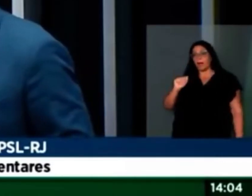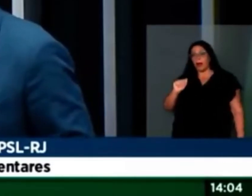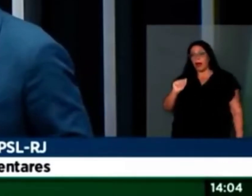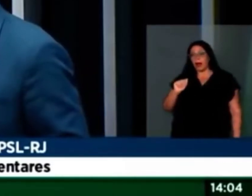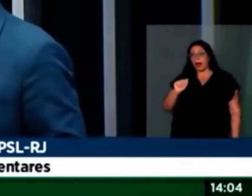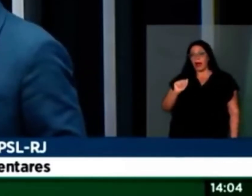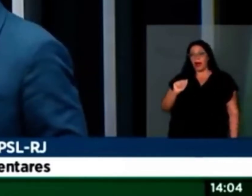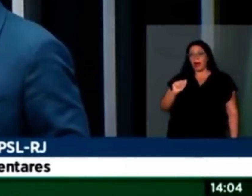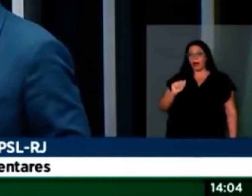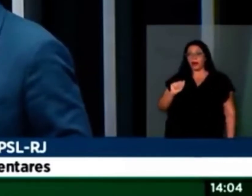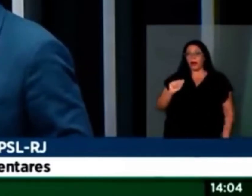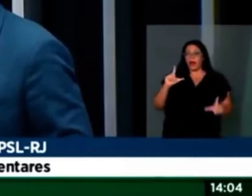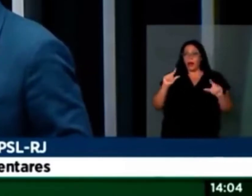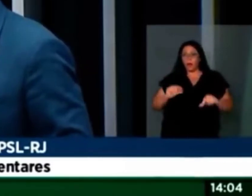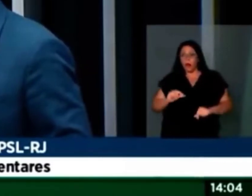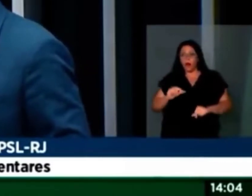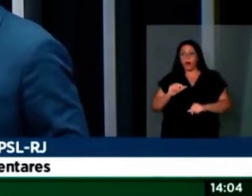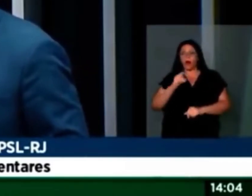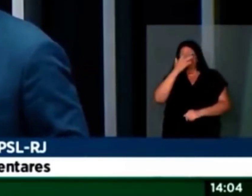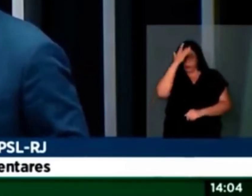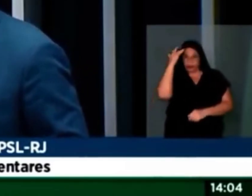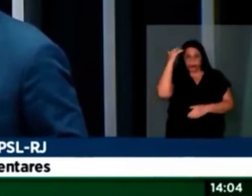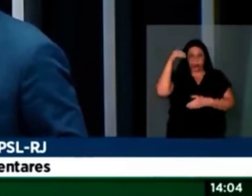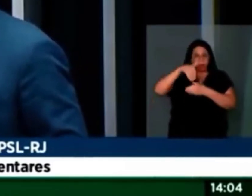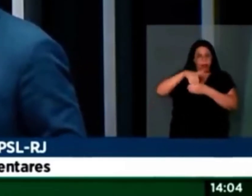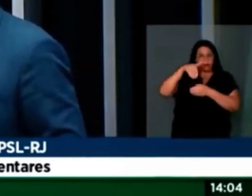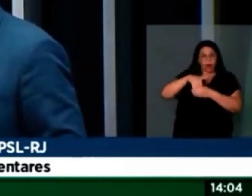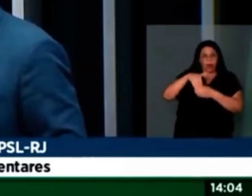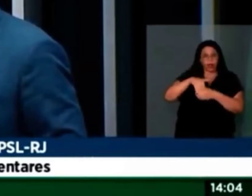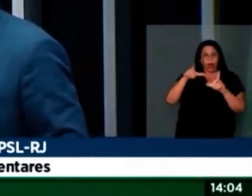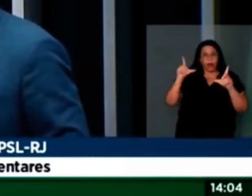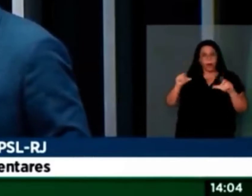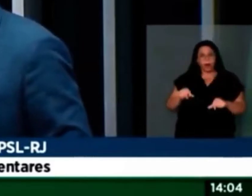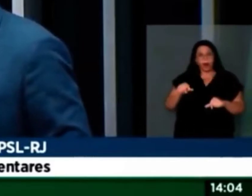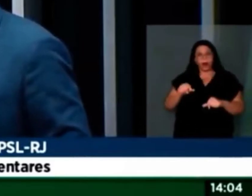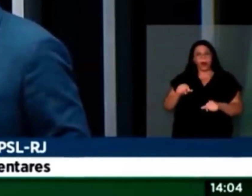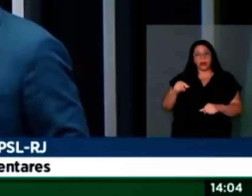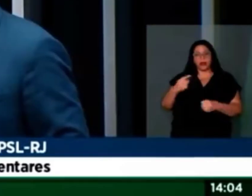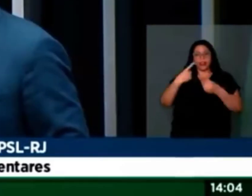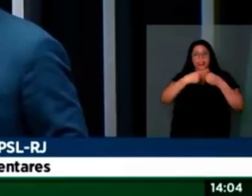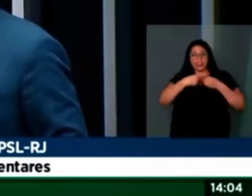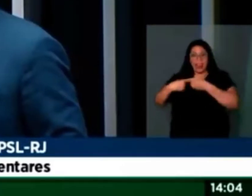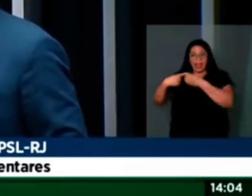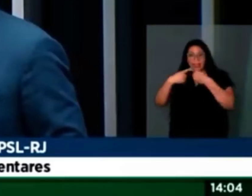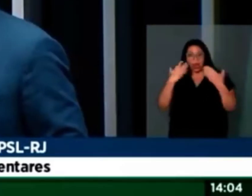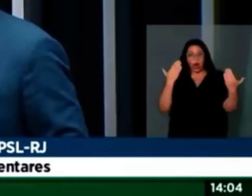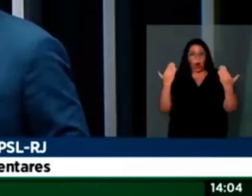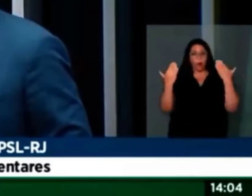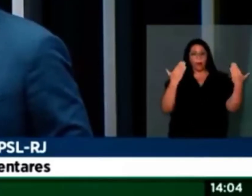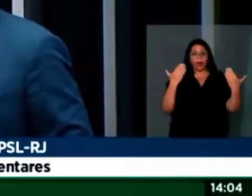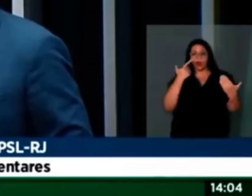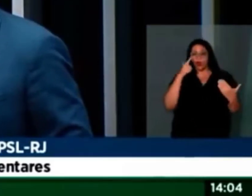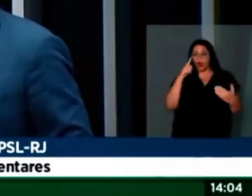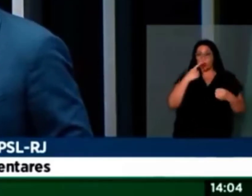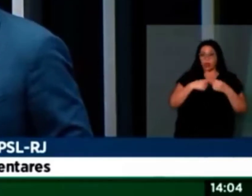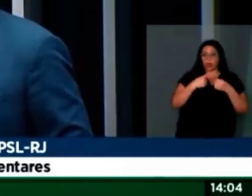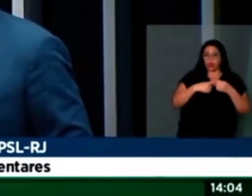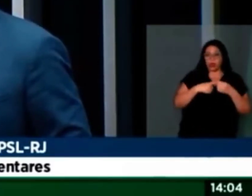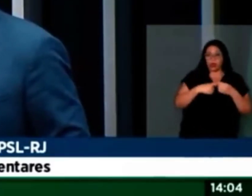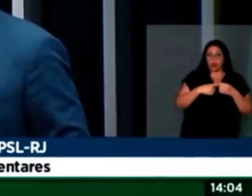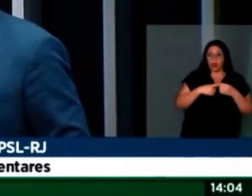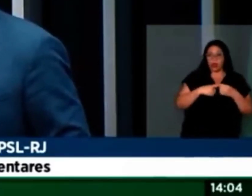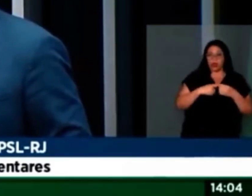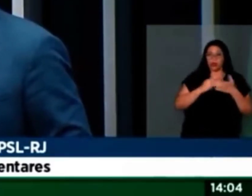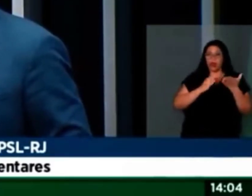tem menos eleitor do que Duque de Caxias, que tem menos eleitor que Nova Iguaçu, com apenas 130 mil votos, se elege